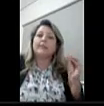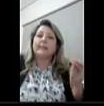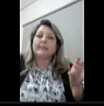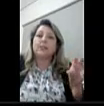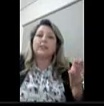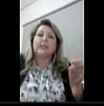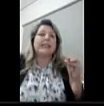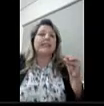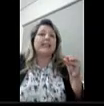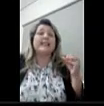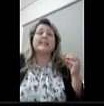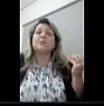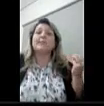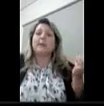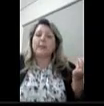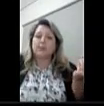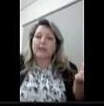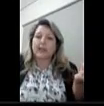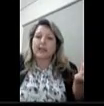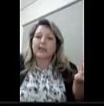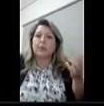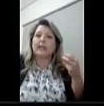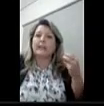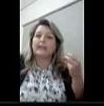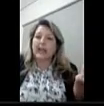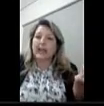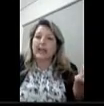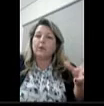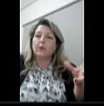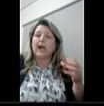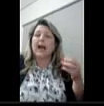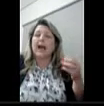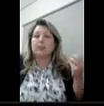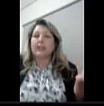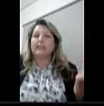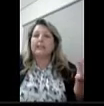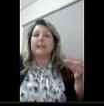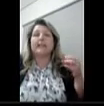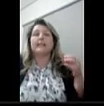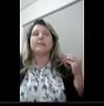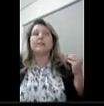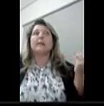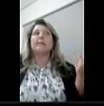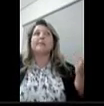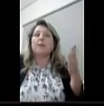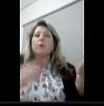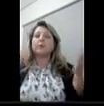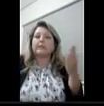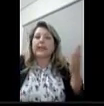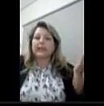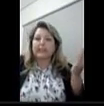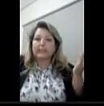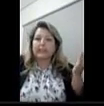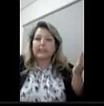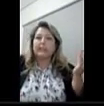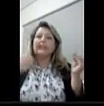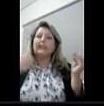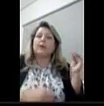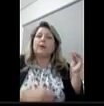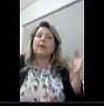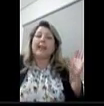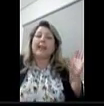importante e eles não sabem usar calendário, agenda, eles não sabem se encontrar ali.